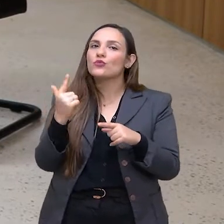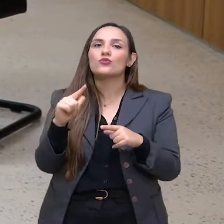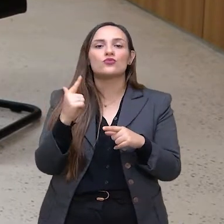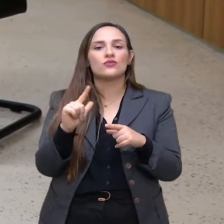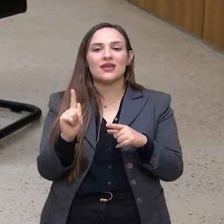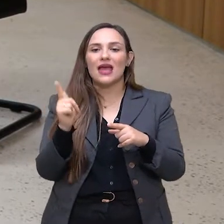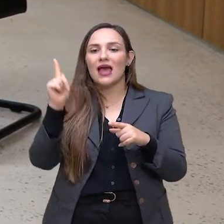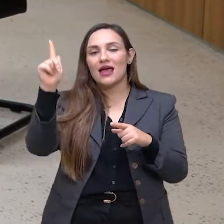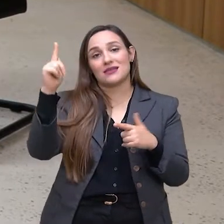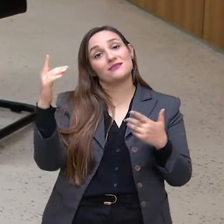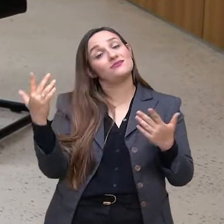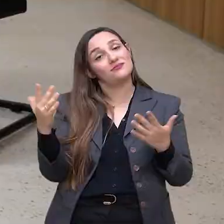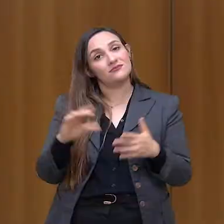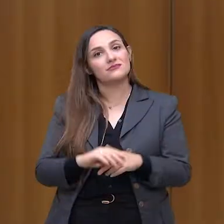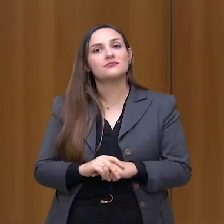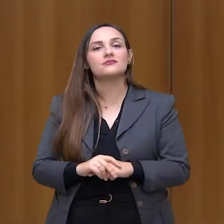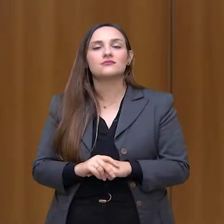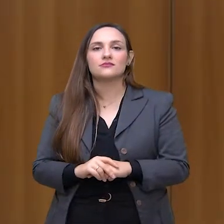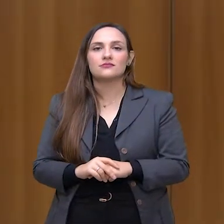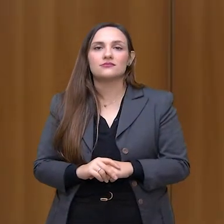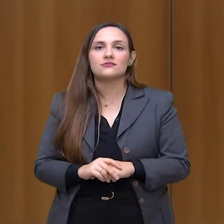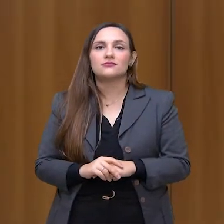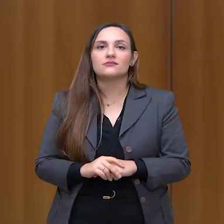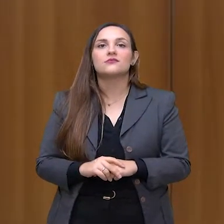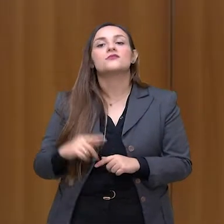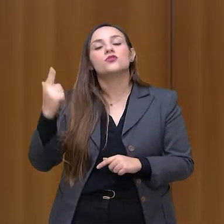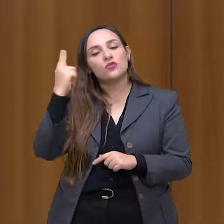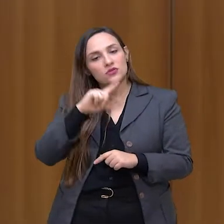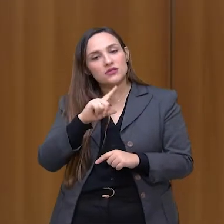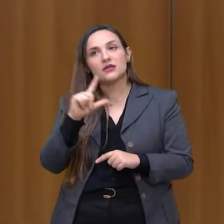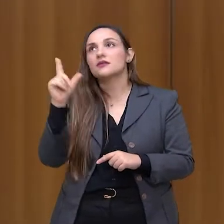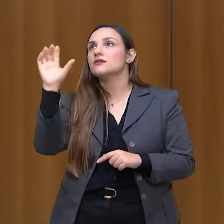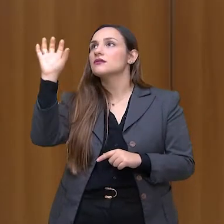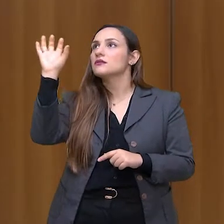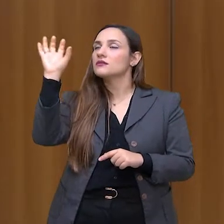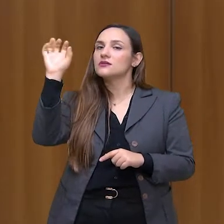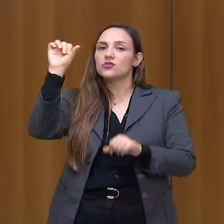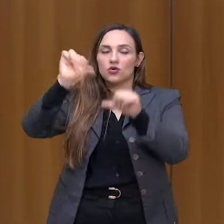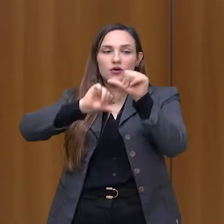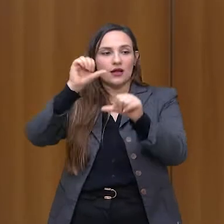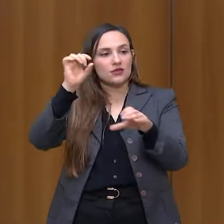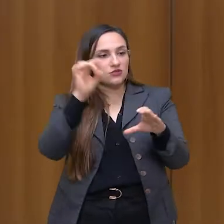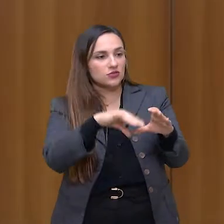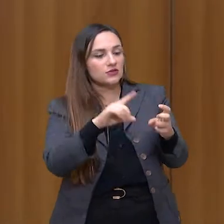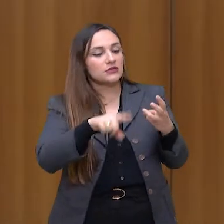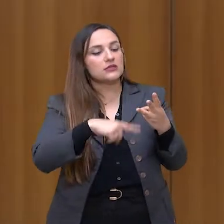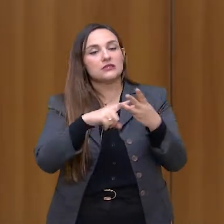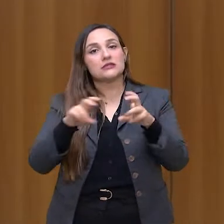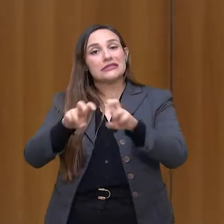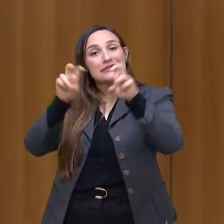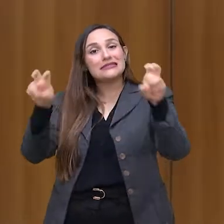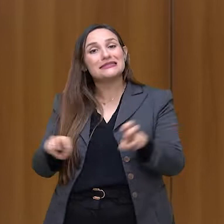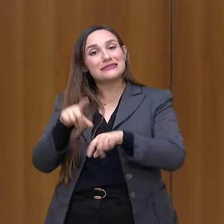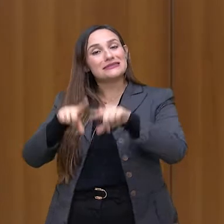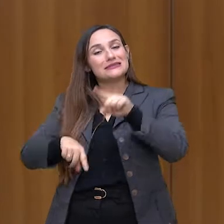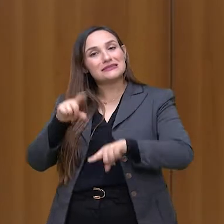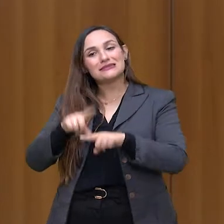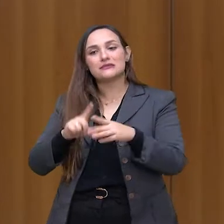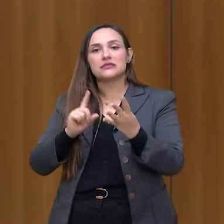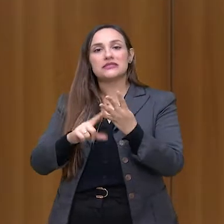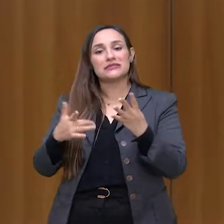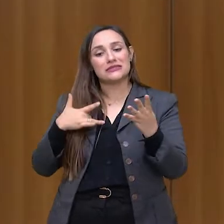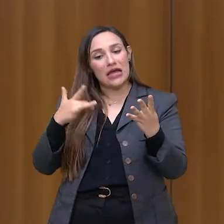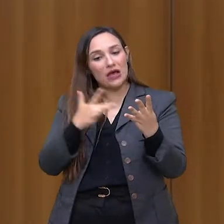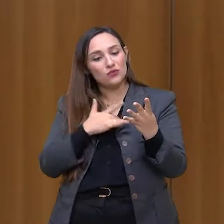a gente está conseguindo descartar corretamente lâmpadas, resíduo de informática, os resíduos de saúde,